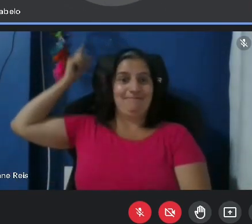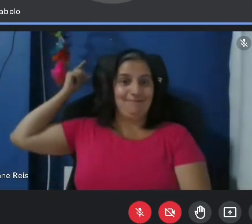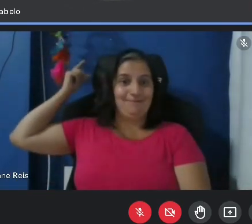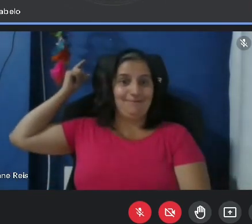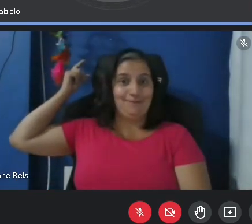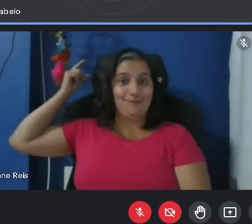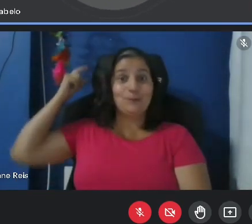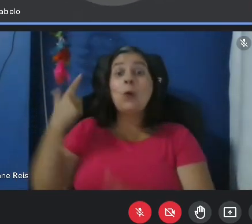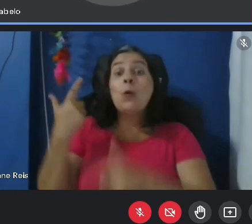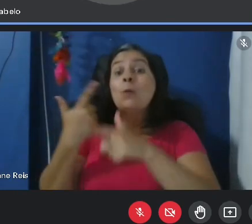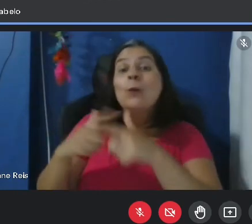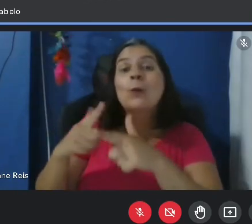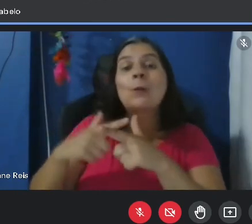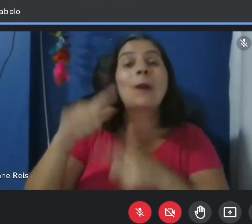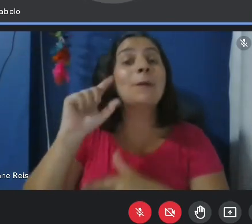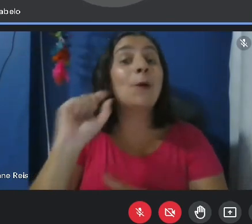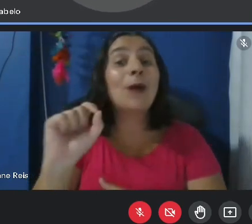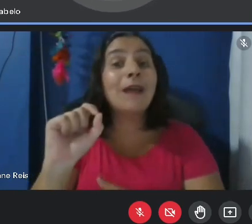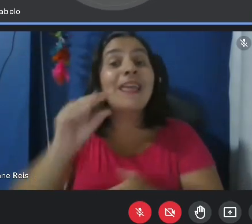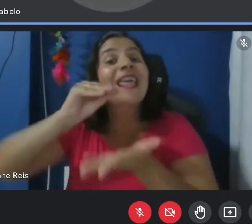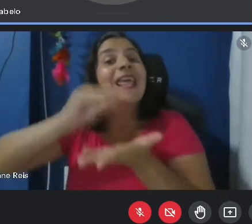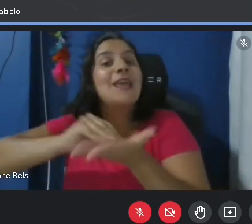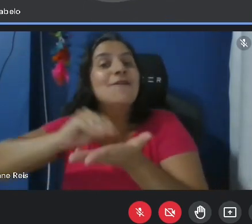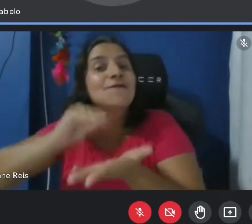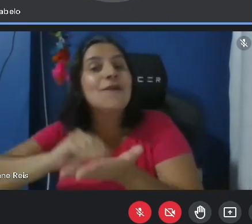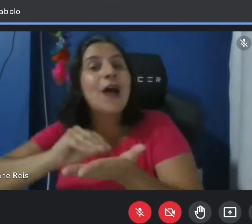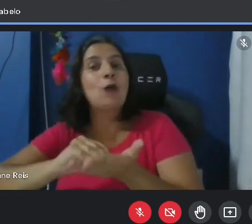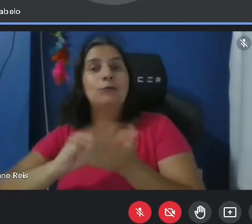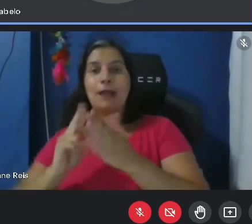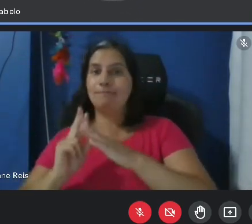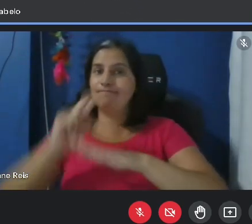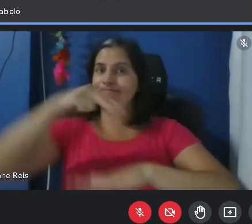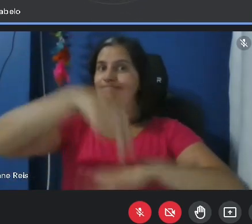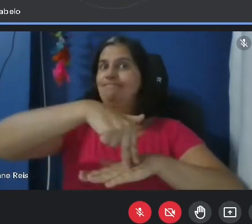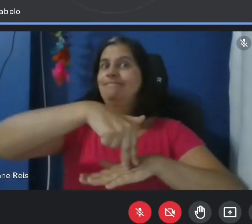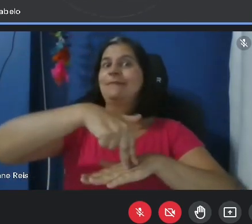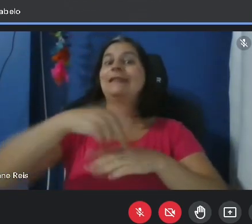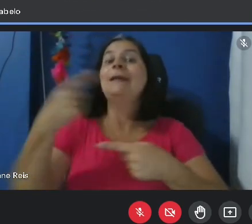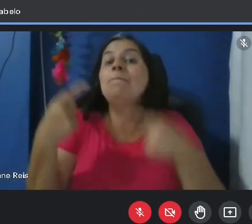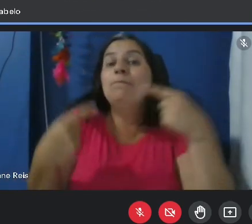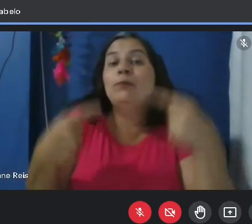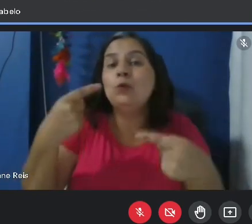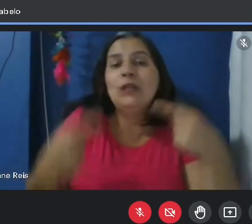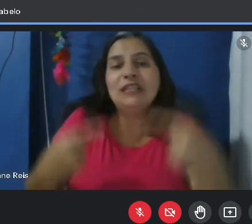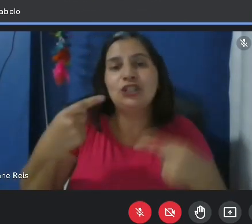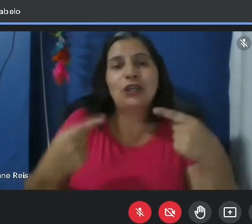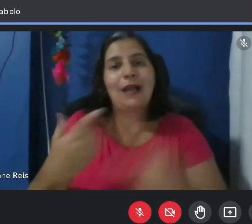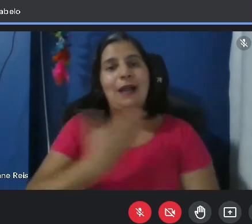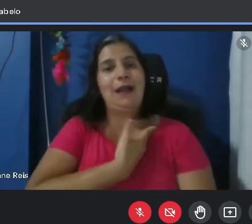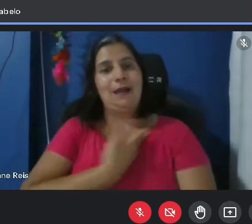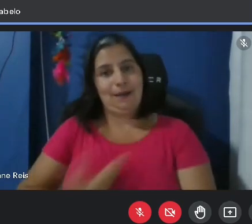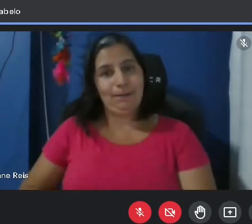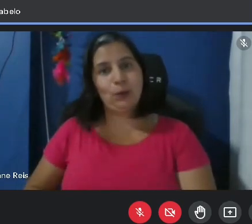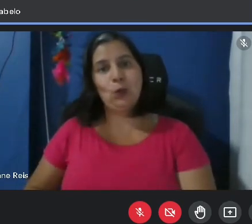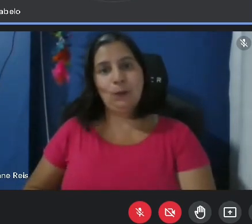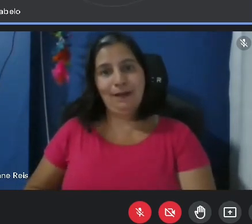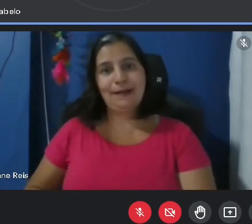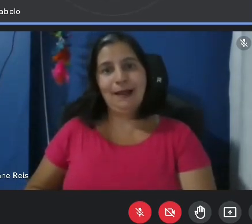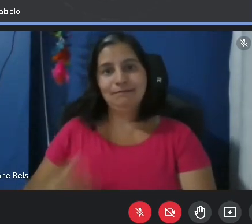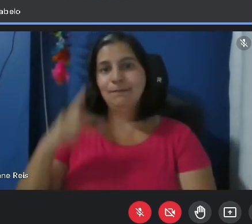A luta começou há muitos anos, não é de agora que a comunidade surda luta.